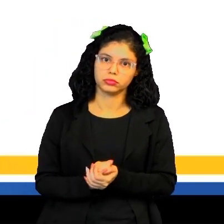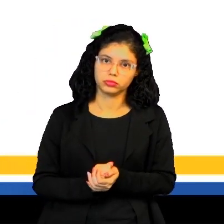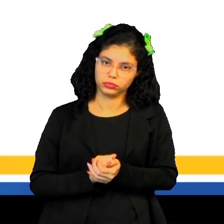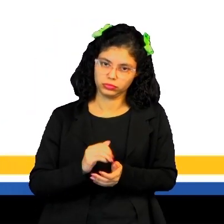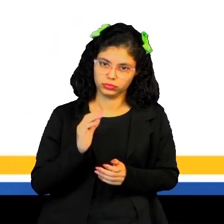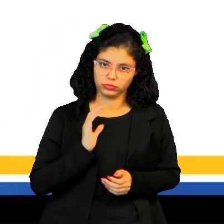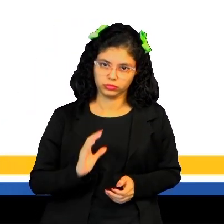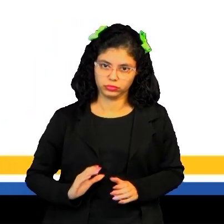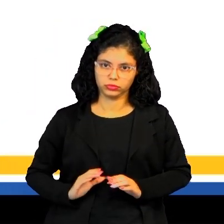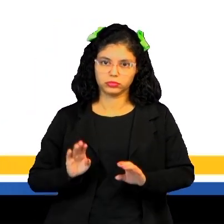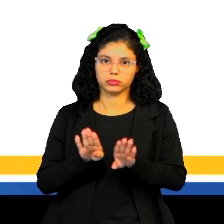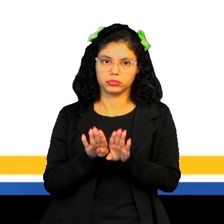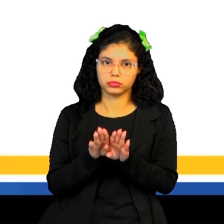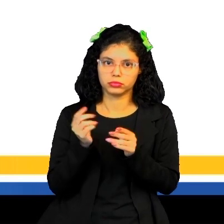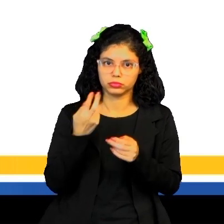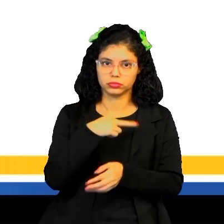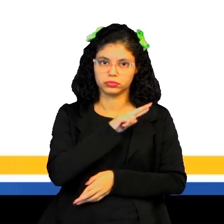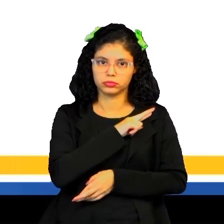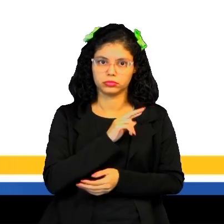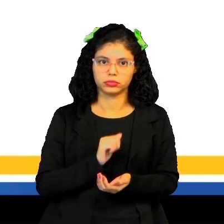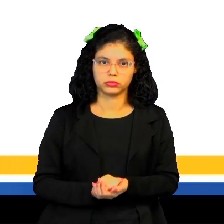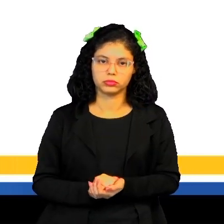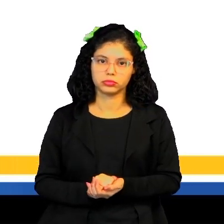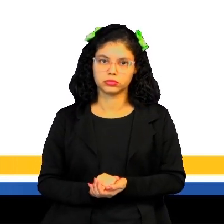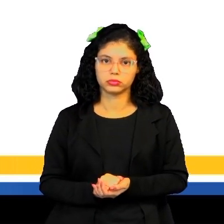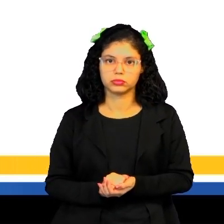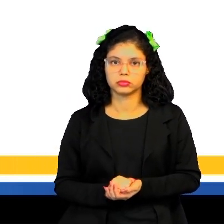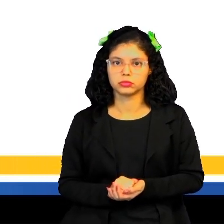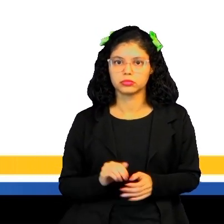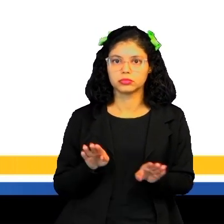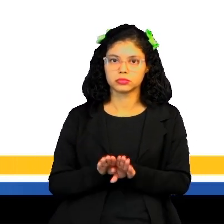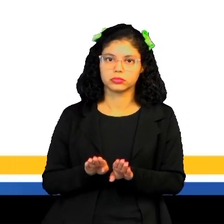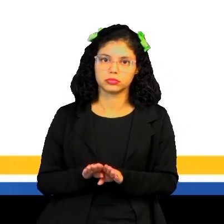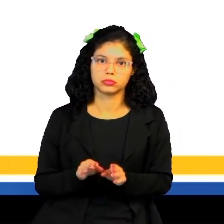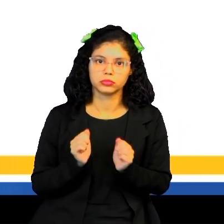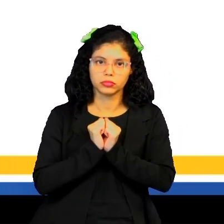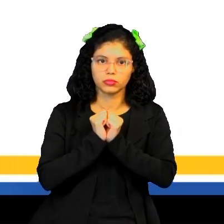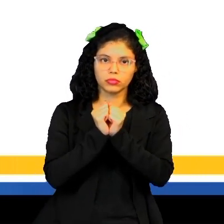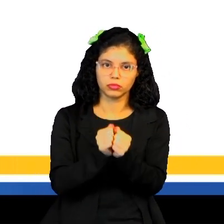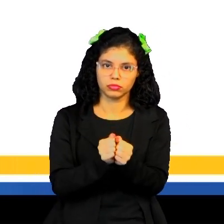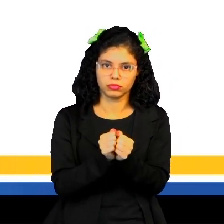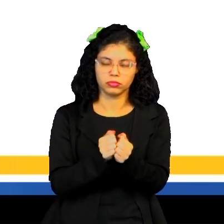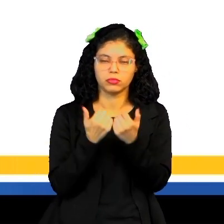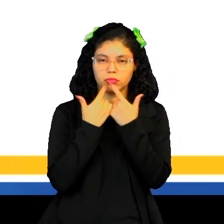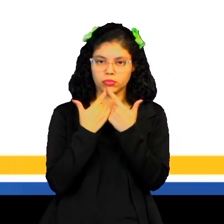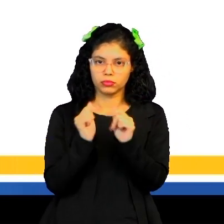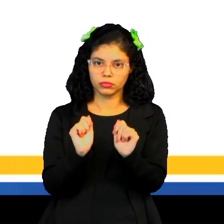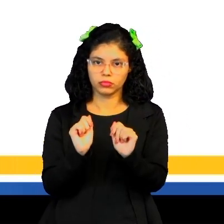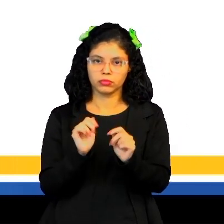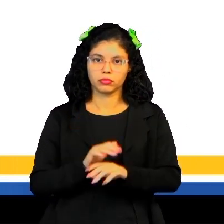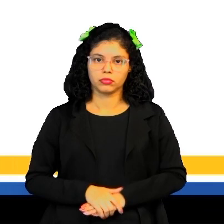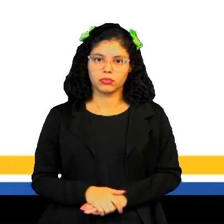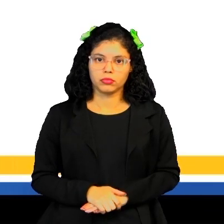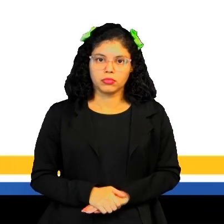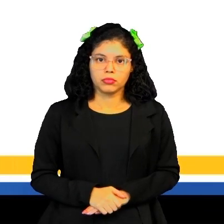né? Ele foi responsável por unificar o Império e dessa língua, né, a gente